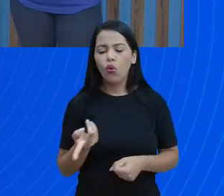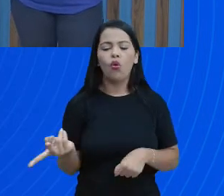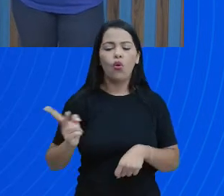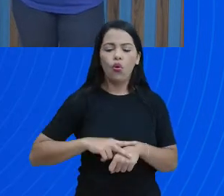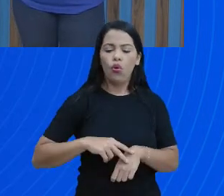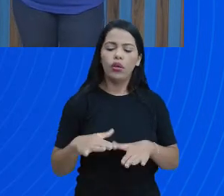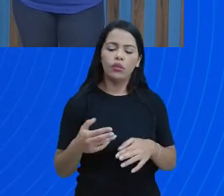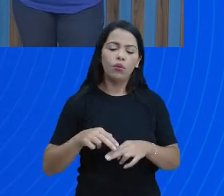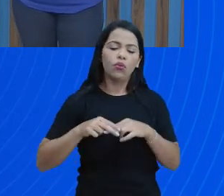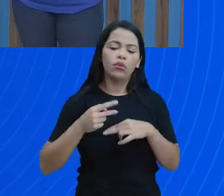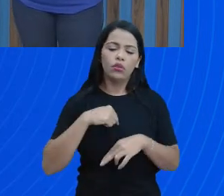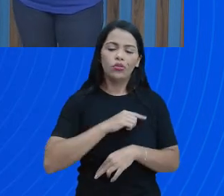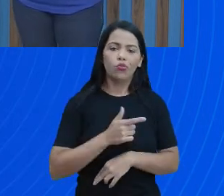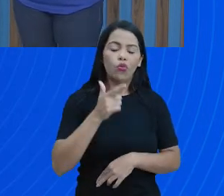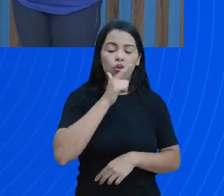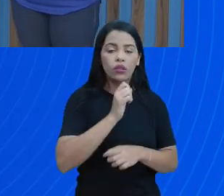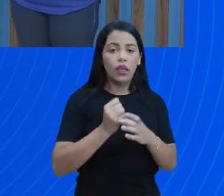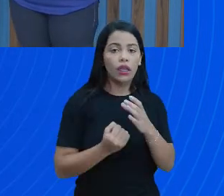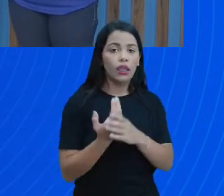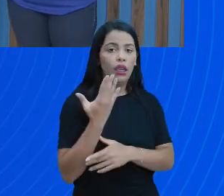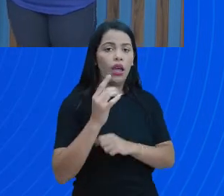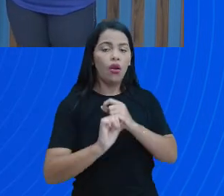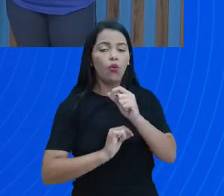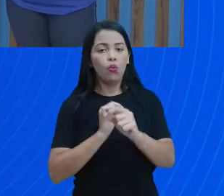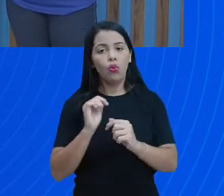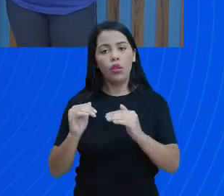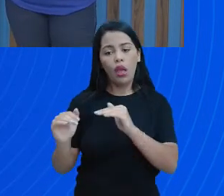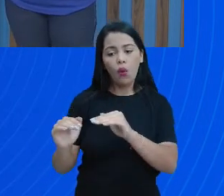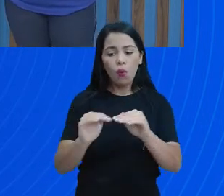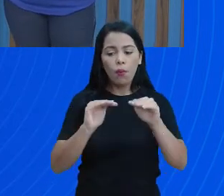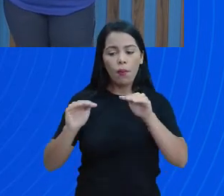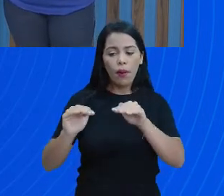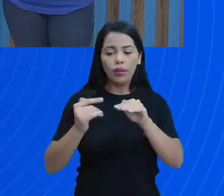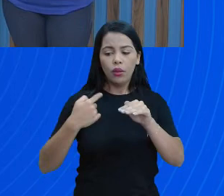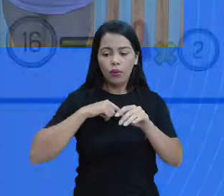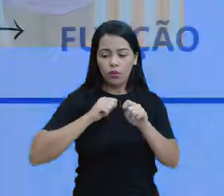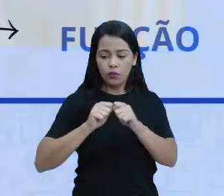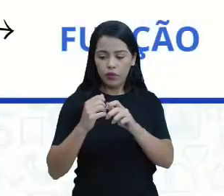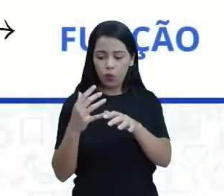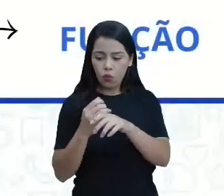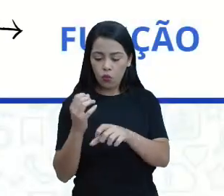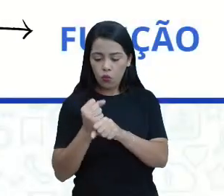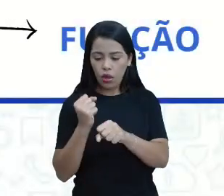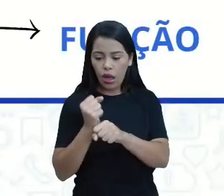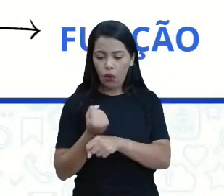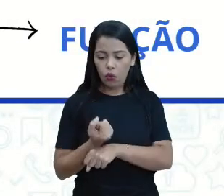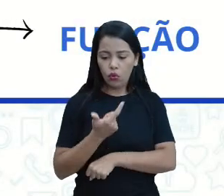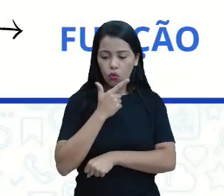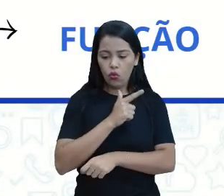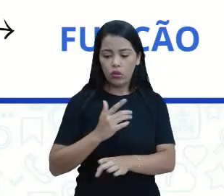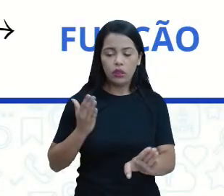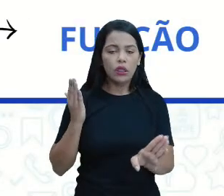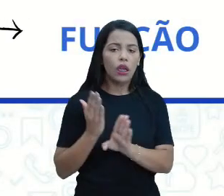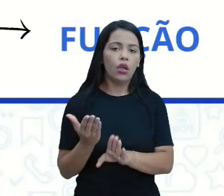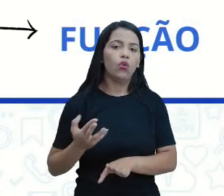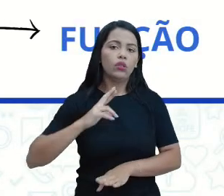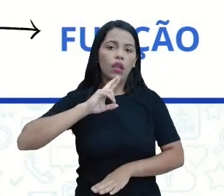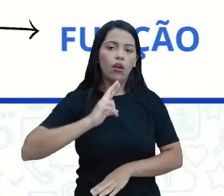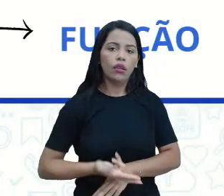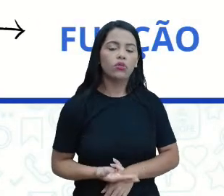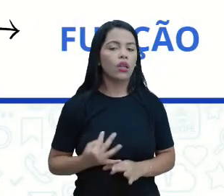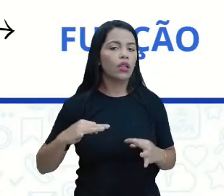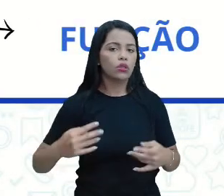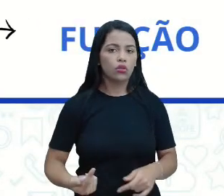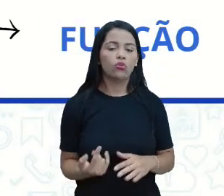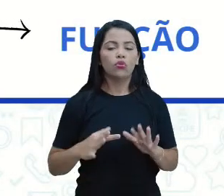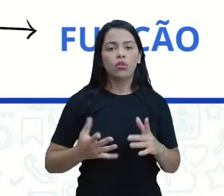um padrão e escrever algum cálculo que chegue em ambos os resultados, tá certo? Só que uma coisa interessante agora é a gente